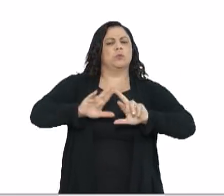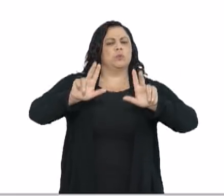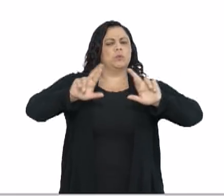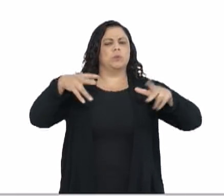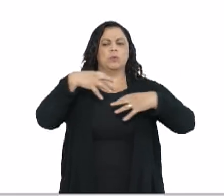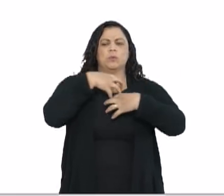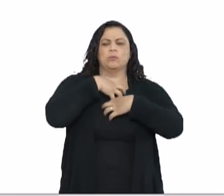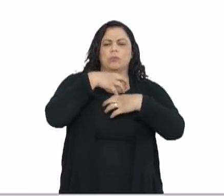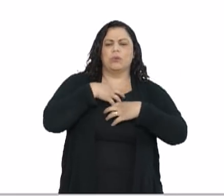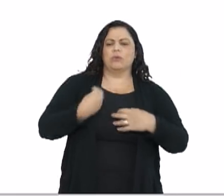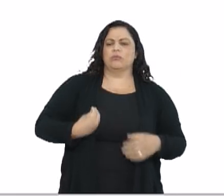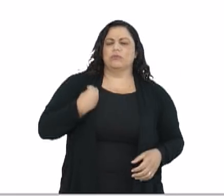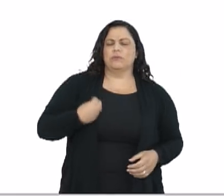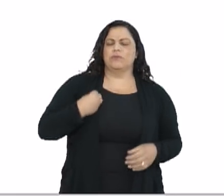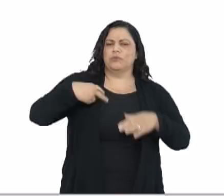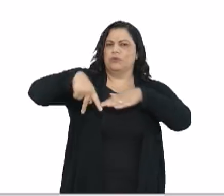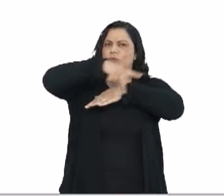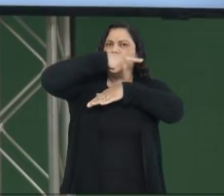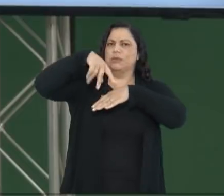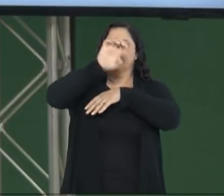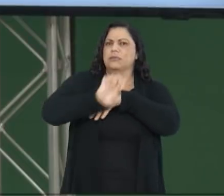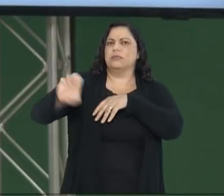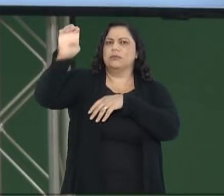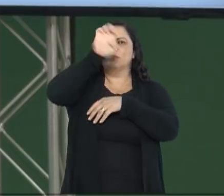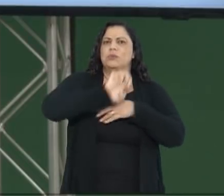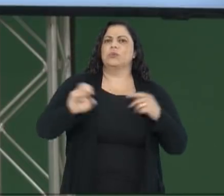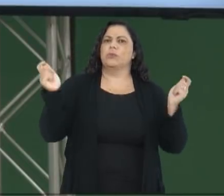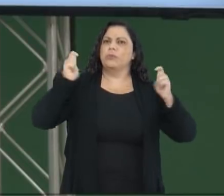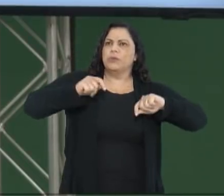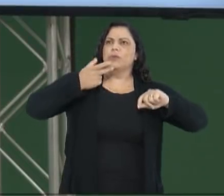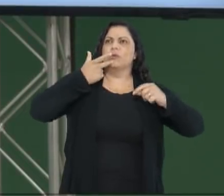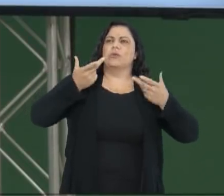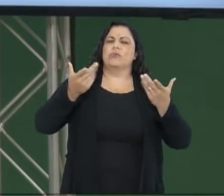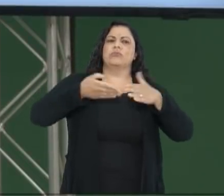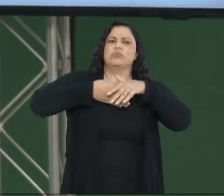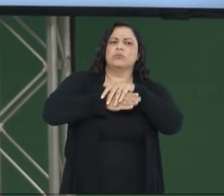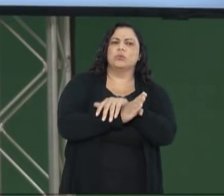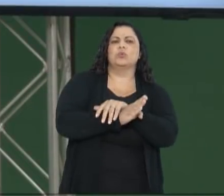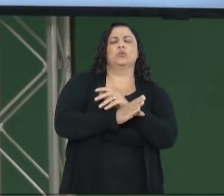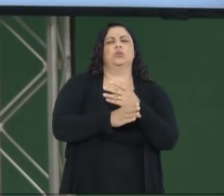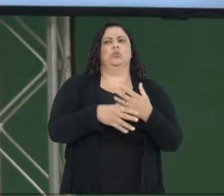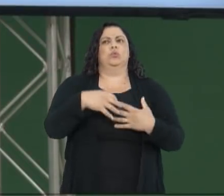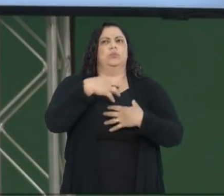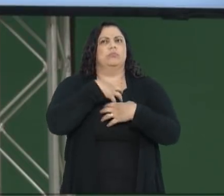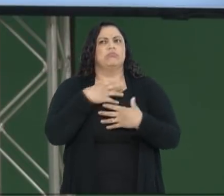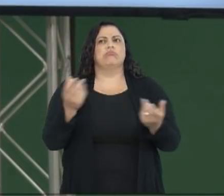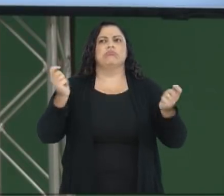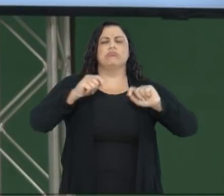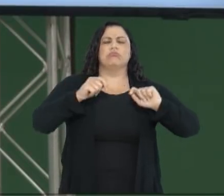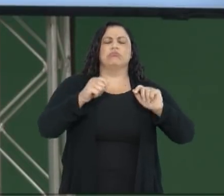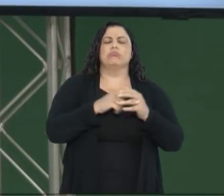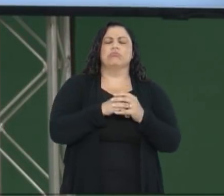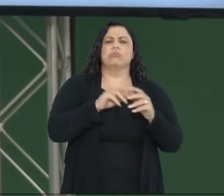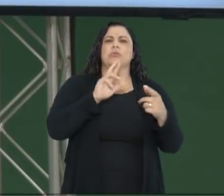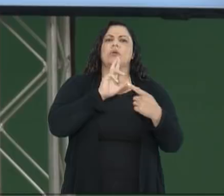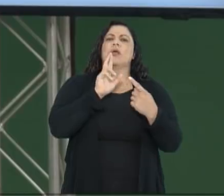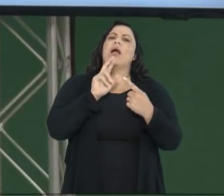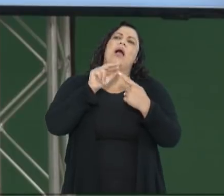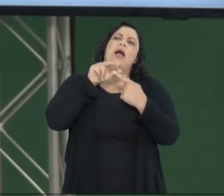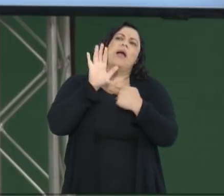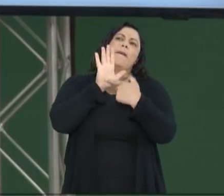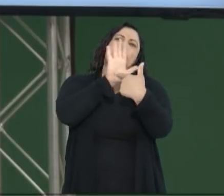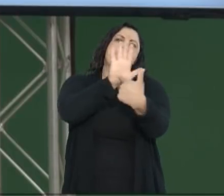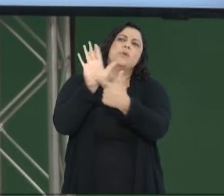viver em países europeus. Então nós falamos alguns, né? Alguns hábitos, costumes se refletem ali no cotidiano,